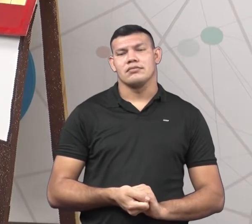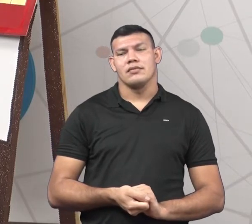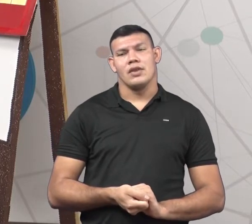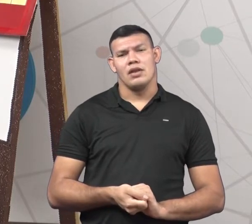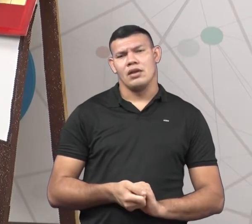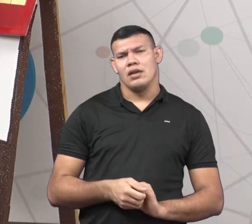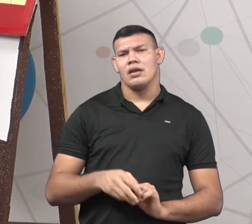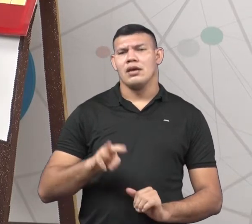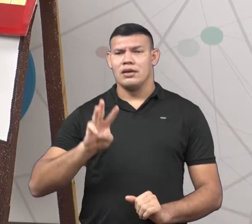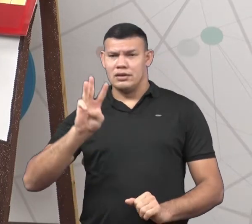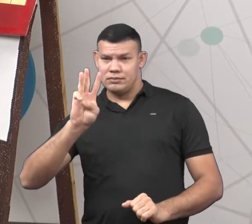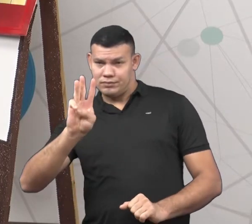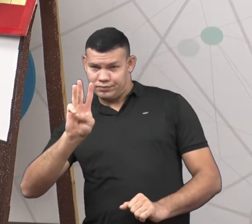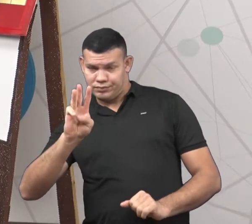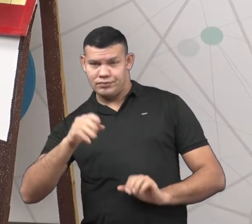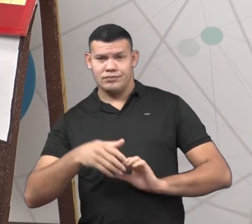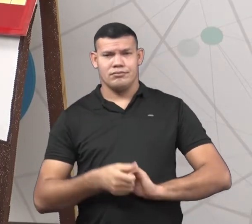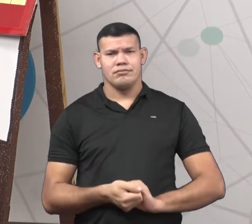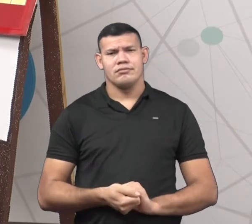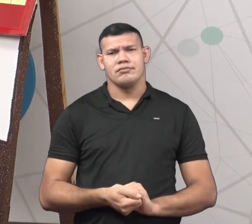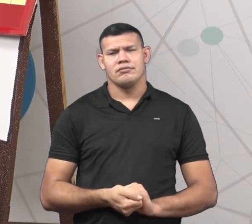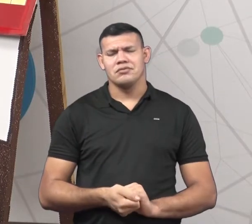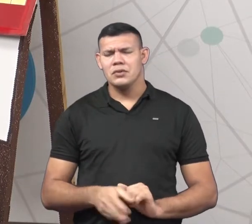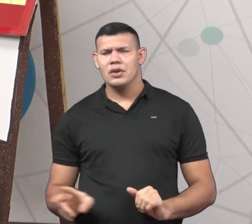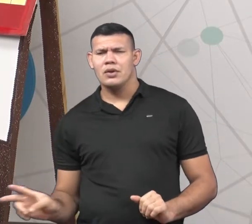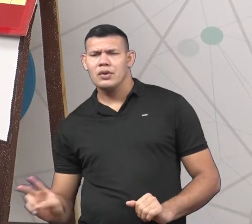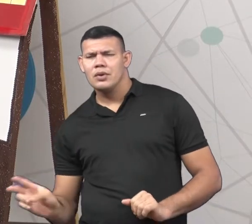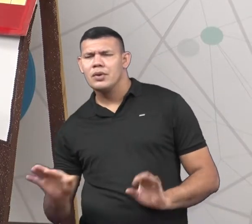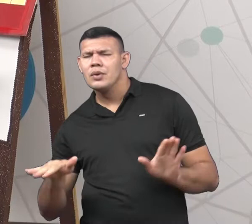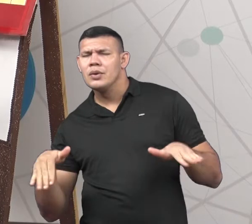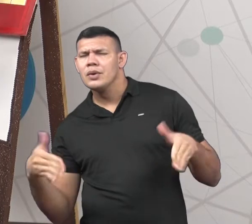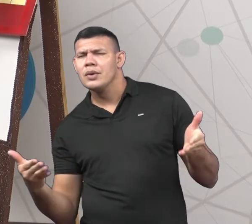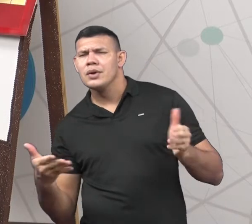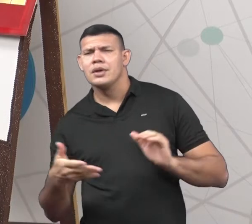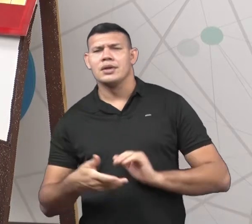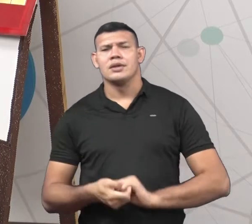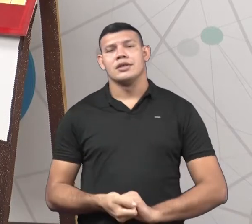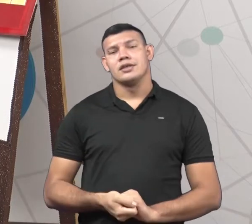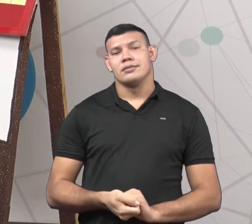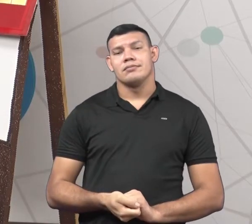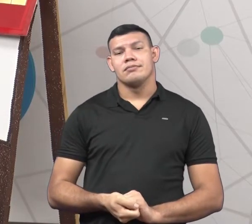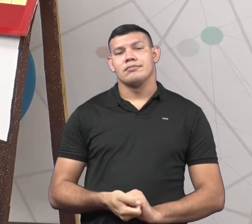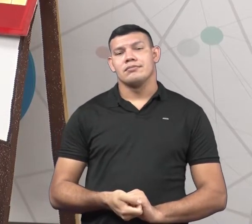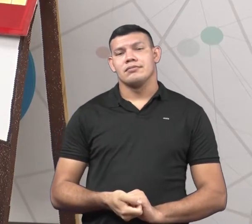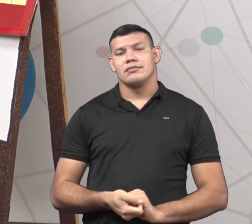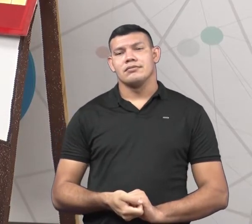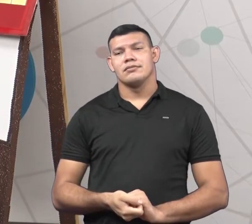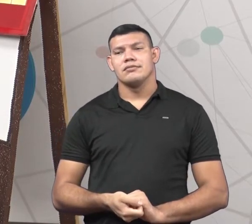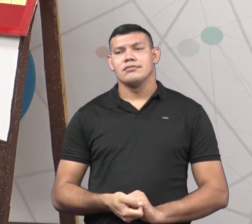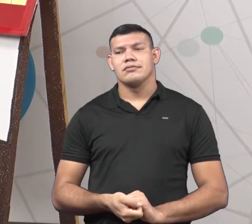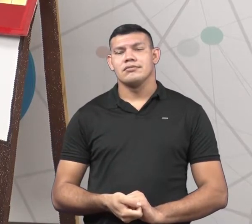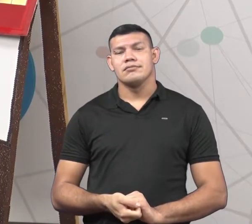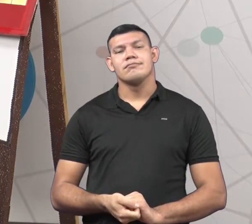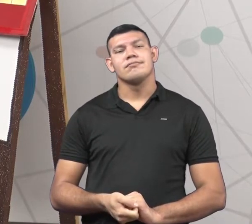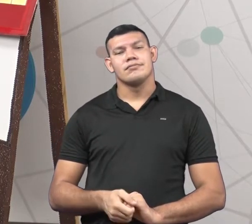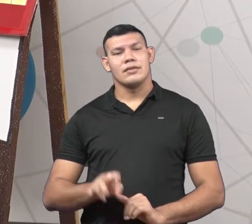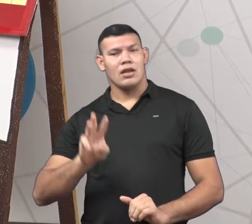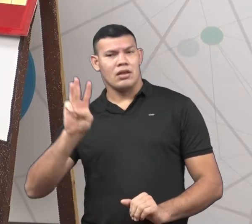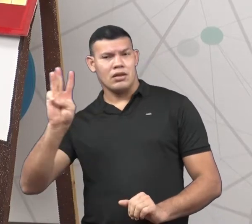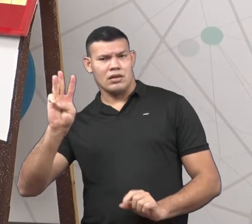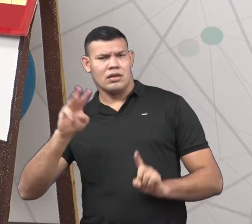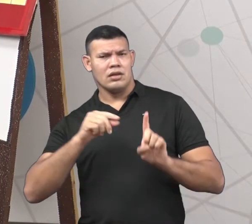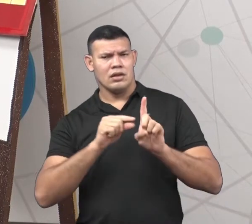simplesmente, 3. Qual o valor que ele vai ter? Ele vai ter 3 unidades. Por